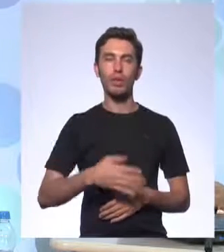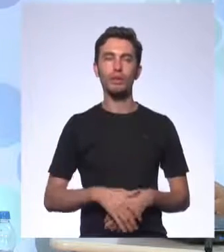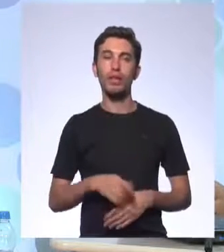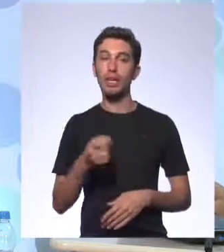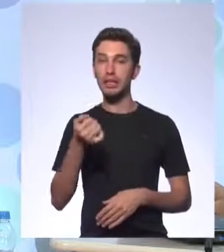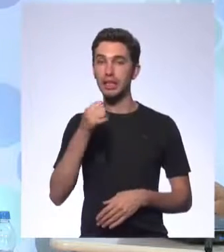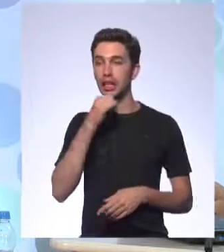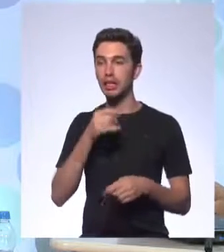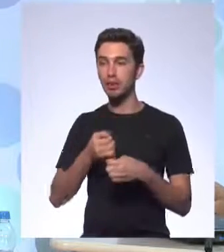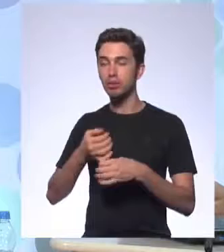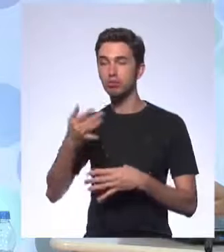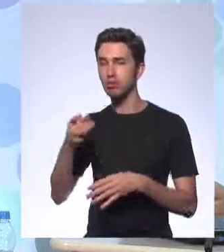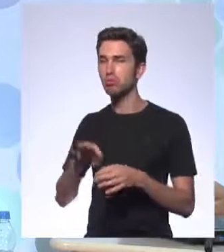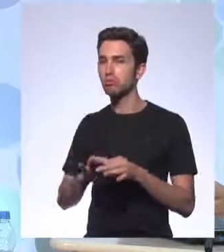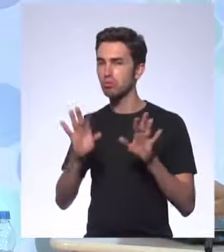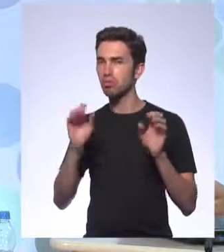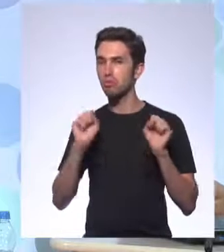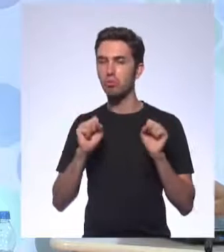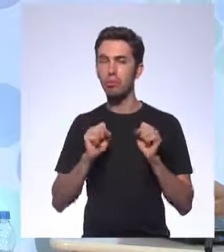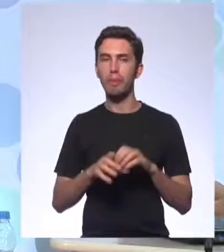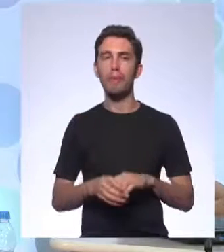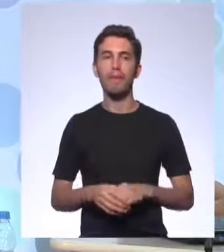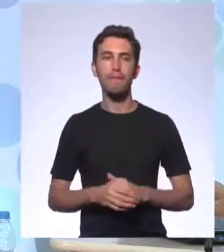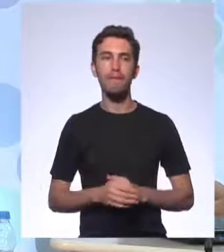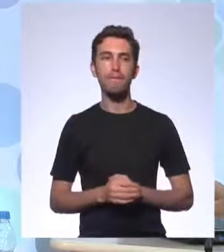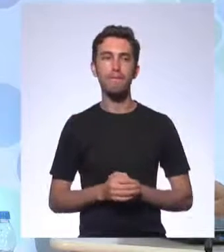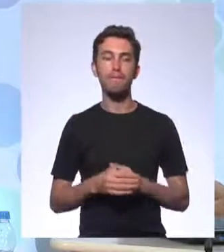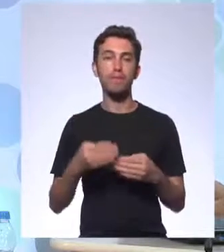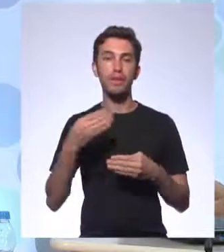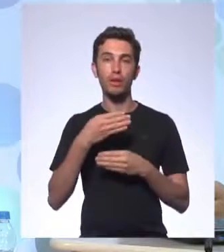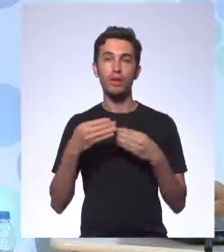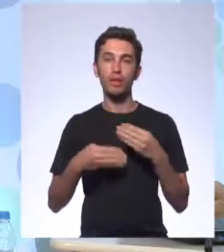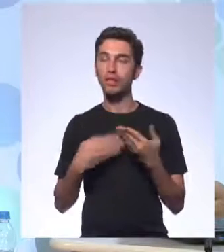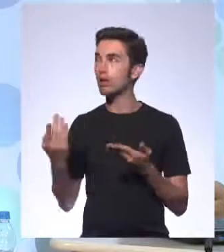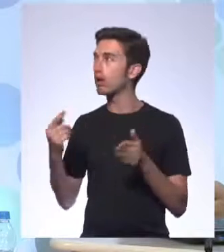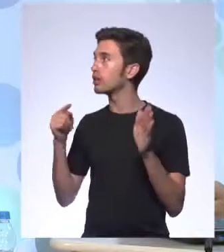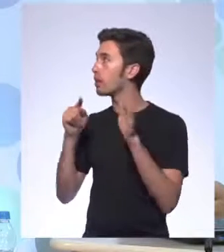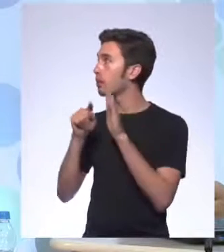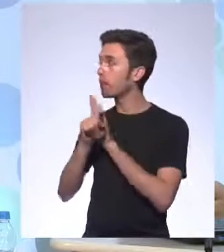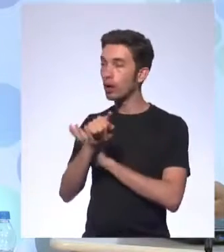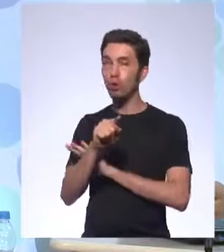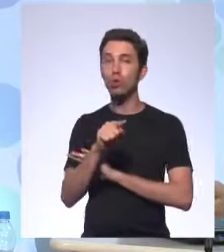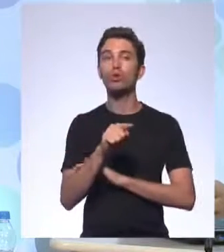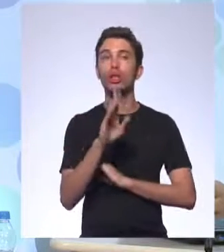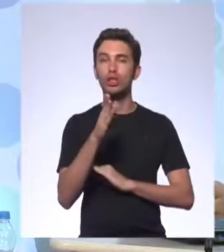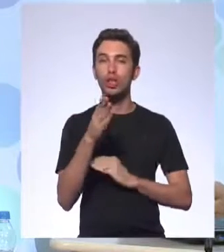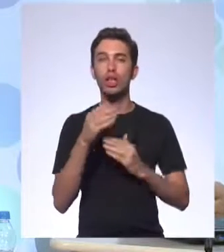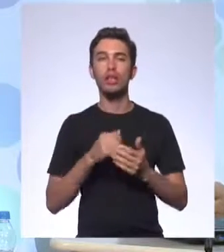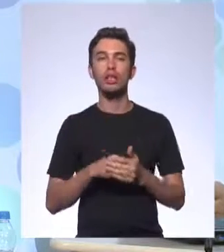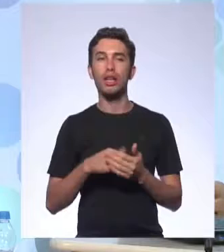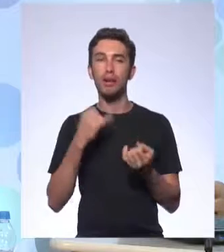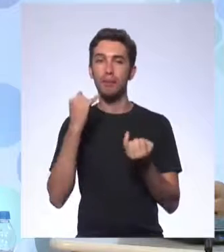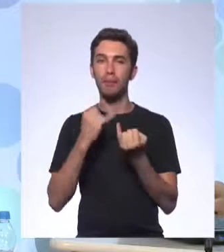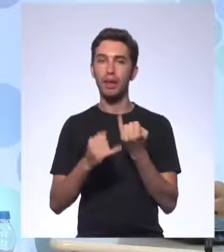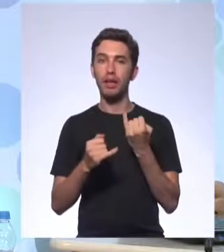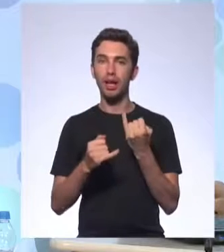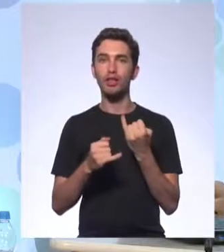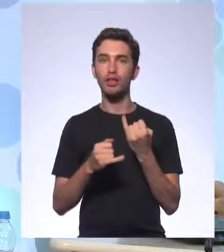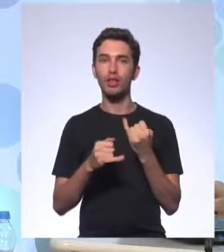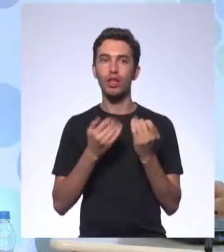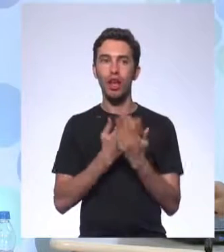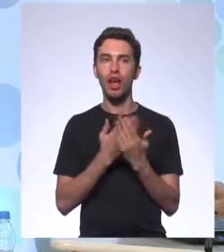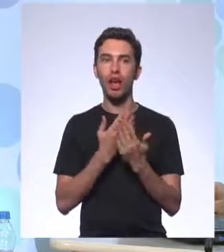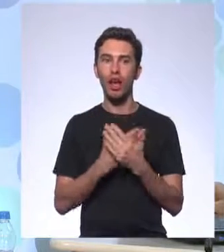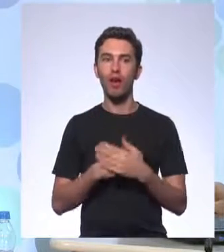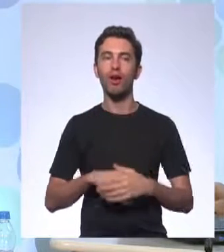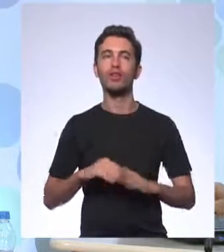fica à vontade também. Vamos para o próximo slide, que é a nossa pergunta já questionadora, já do meio da aula. Nós temos aí mais um